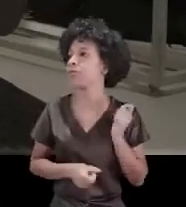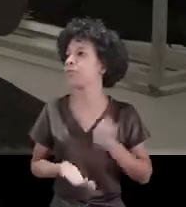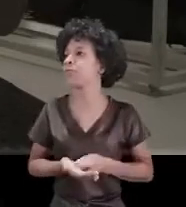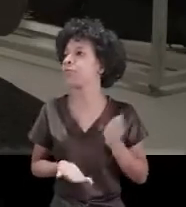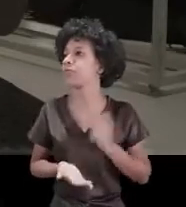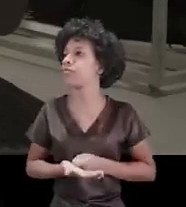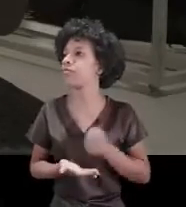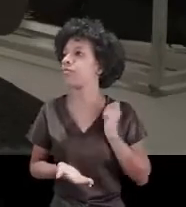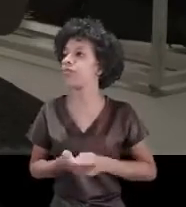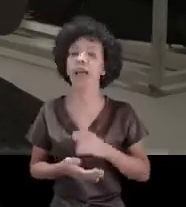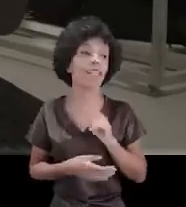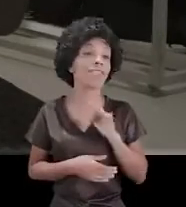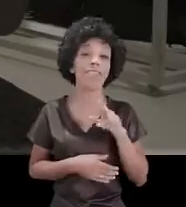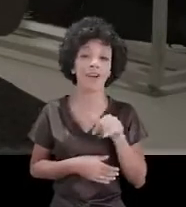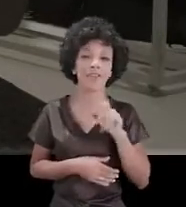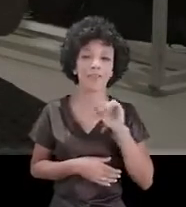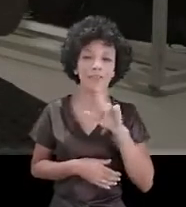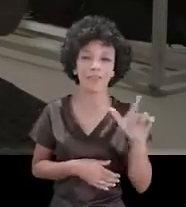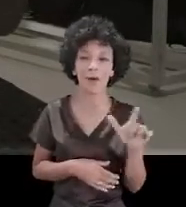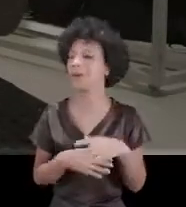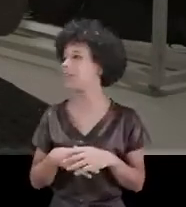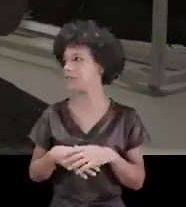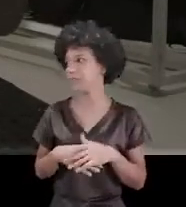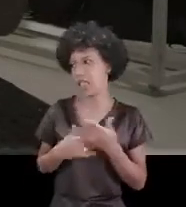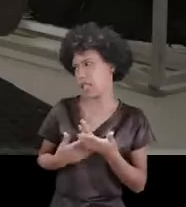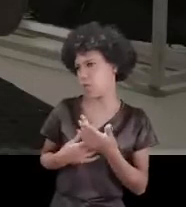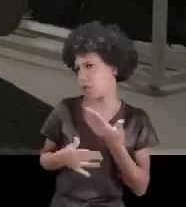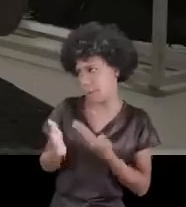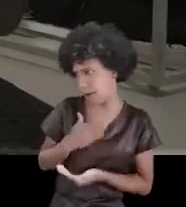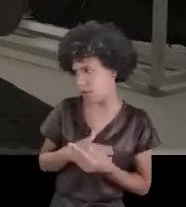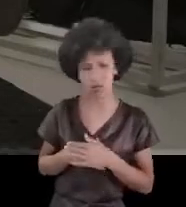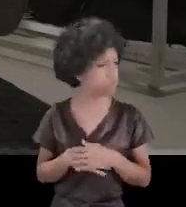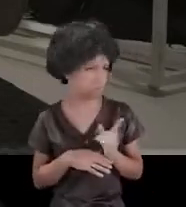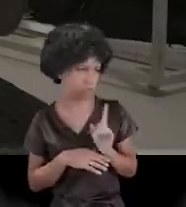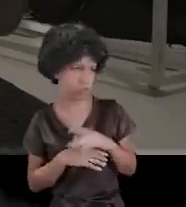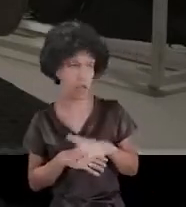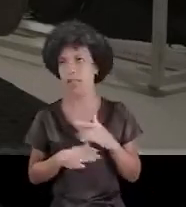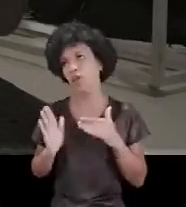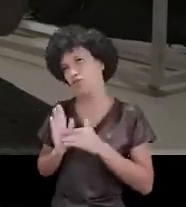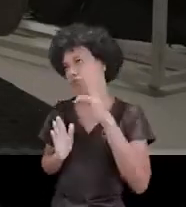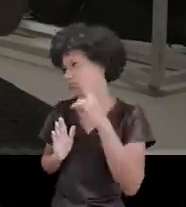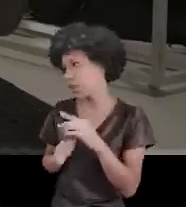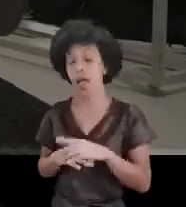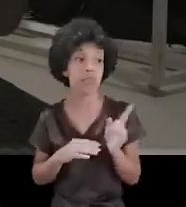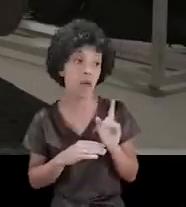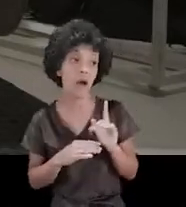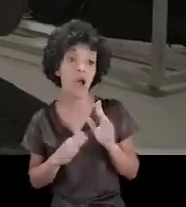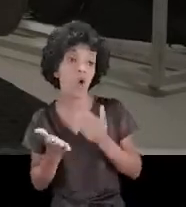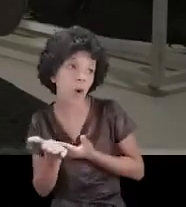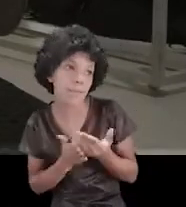É verdade Paulinha chegar entendi e você não perde o prêmio por conta disso né não tenho até o dia tal se não você perdeu